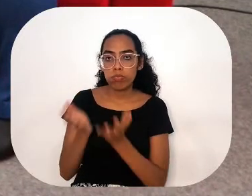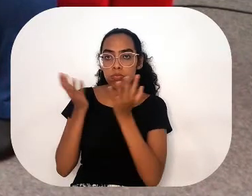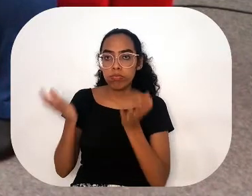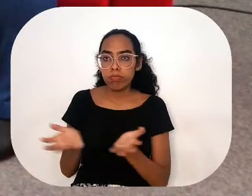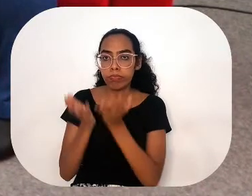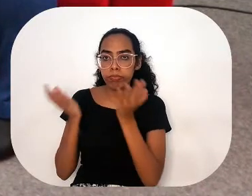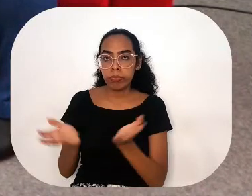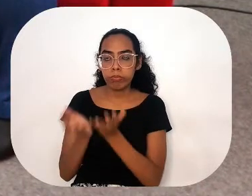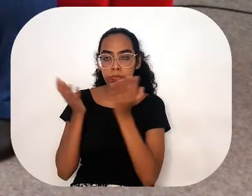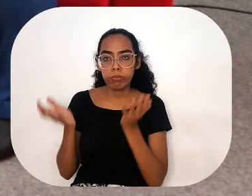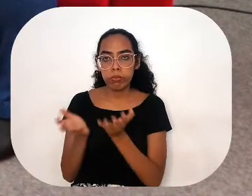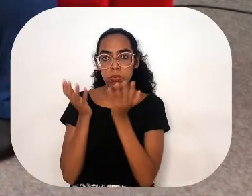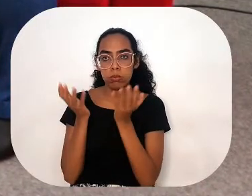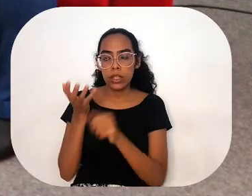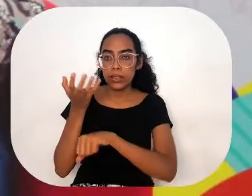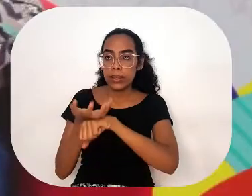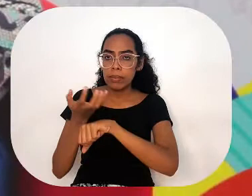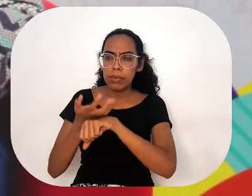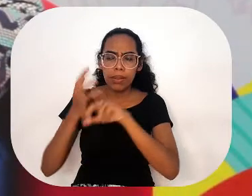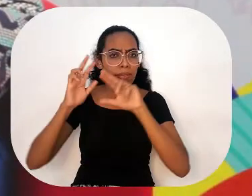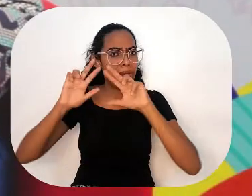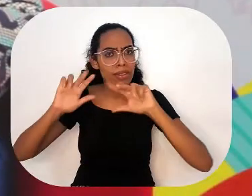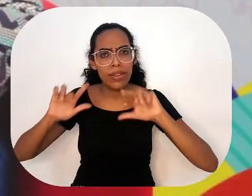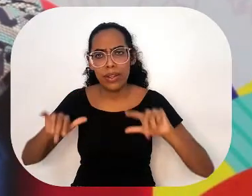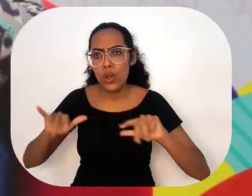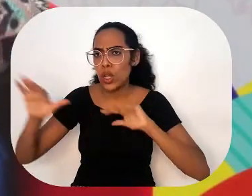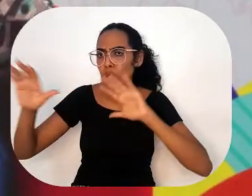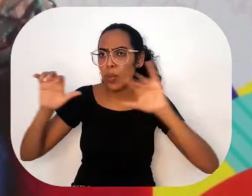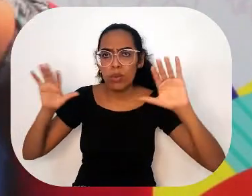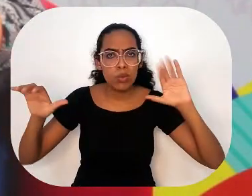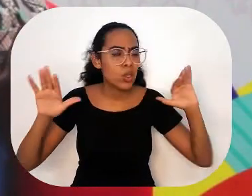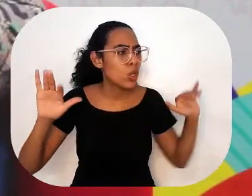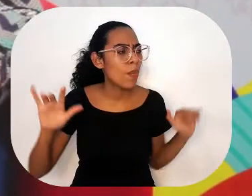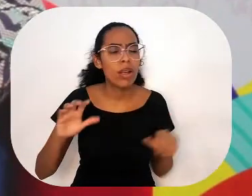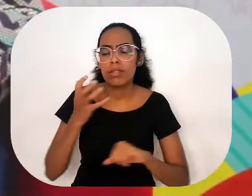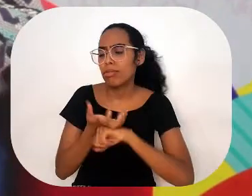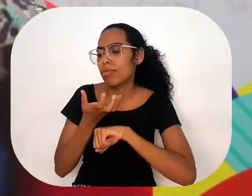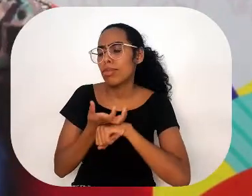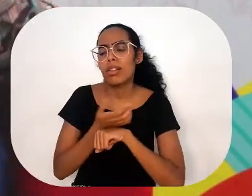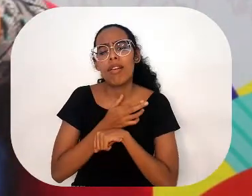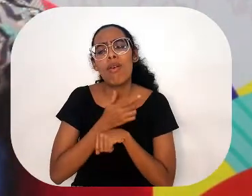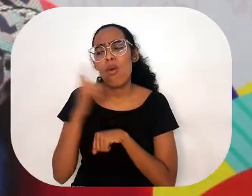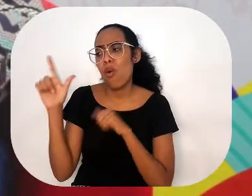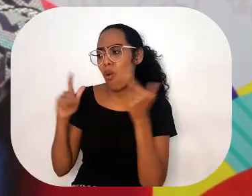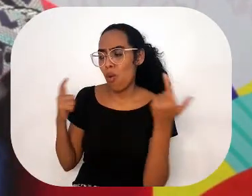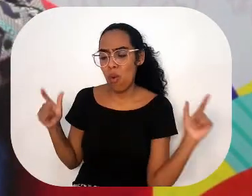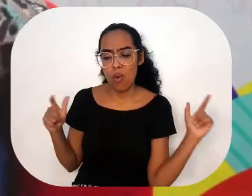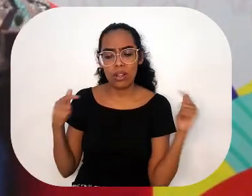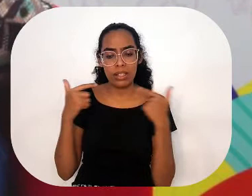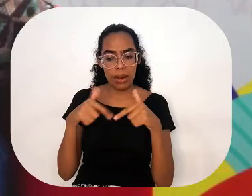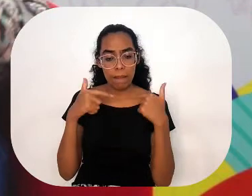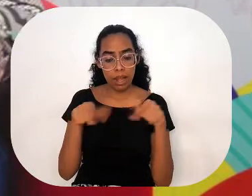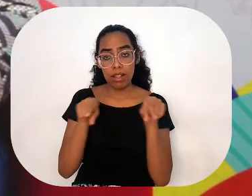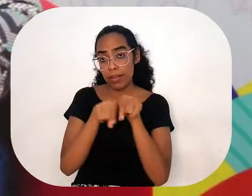publicação com e o bem-estar disciplinar não é convidando colegas de outras áreas